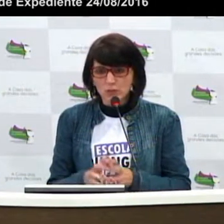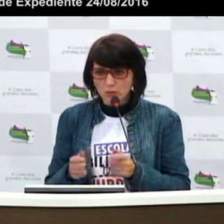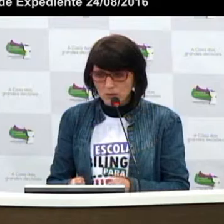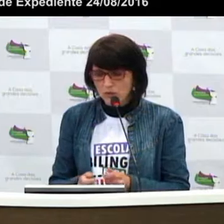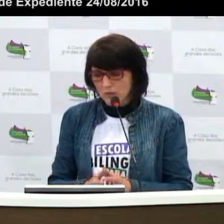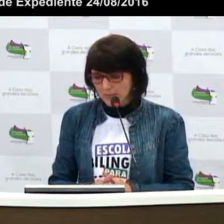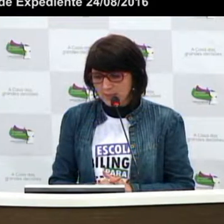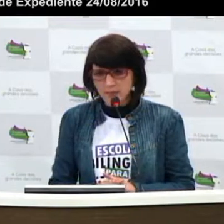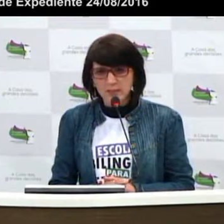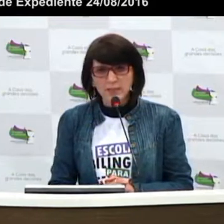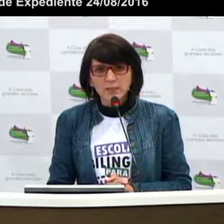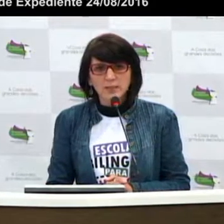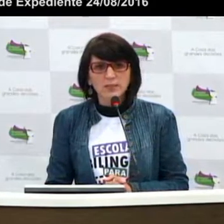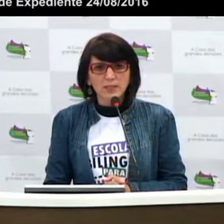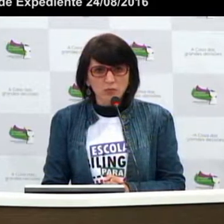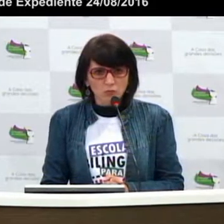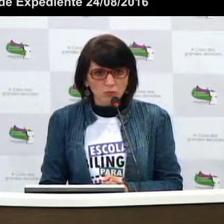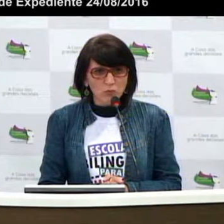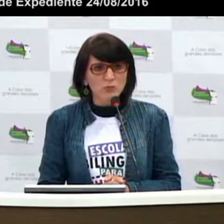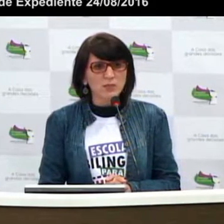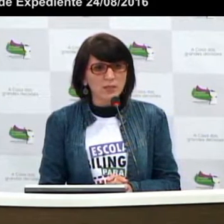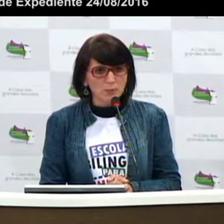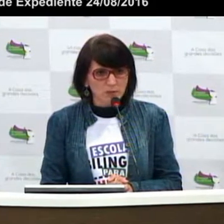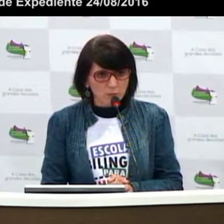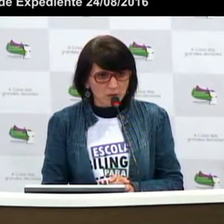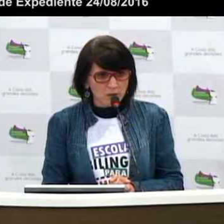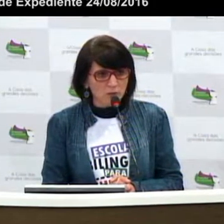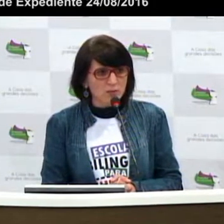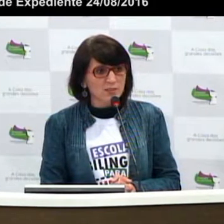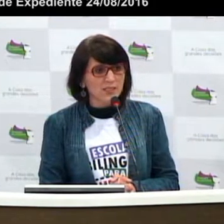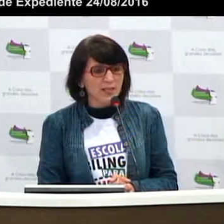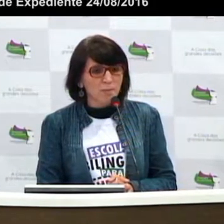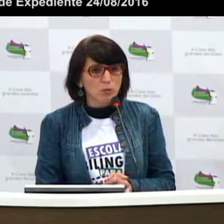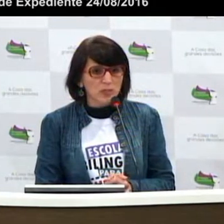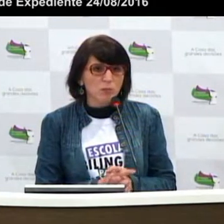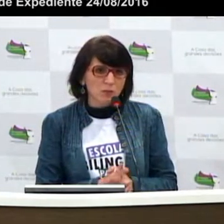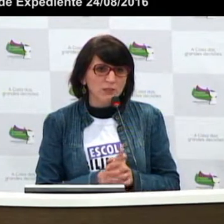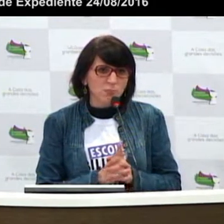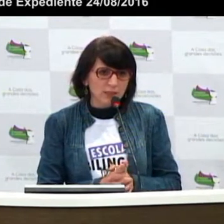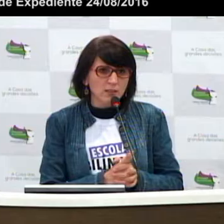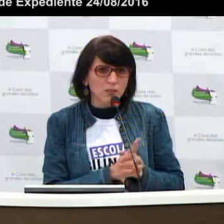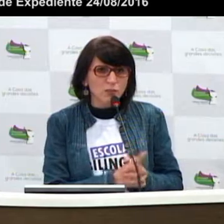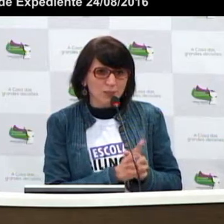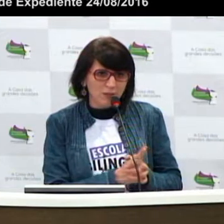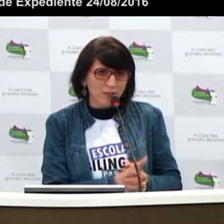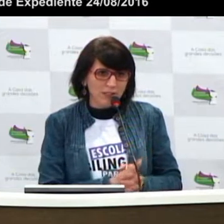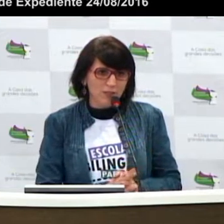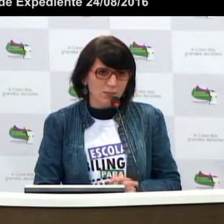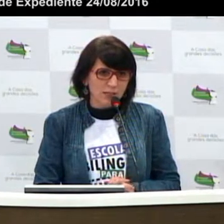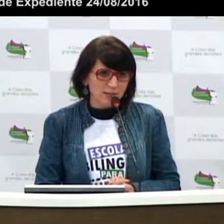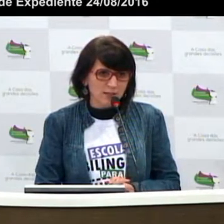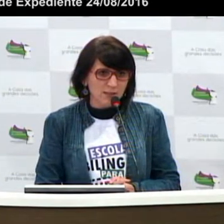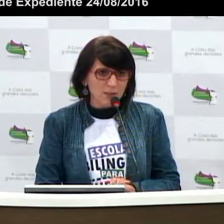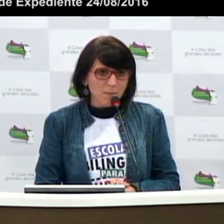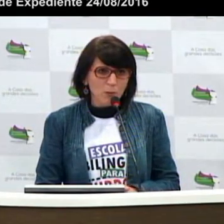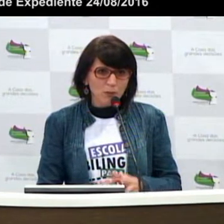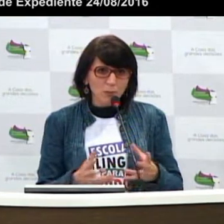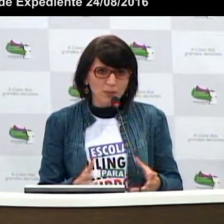gente, enquanto estiver aqui, estará junto, estará participando, estará principalmente estudando cada vez